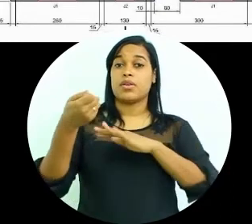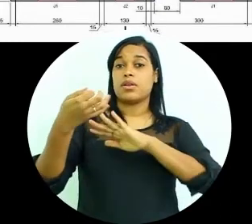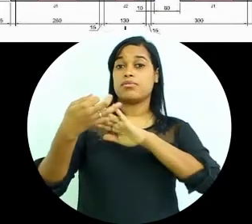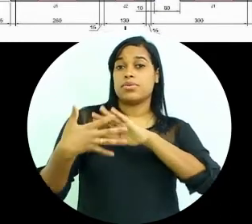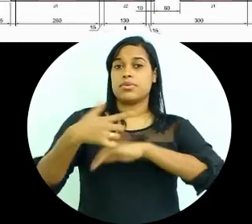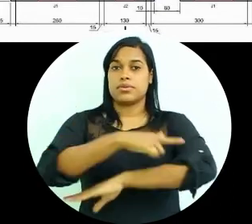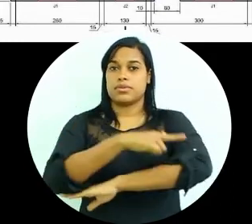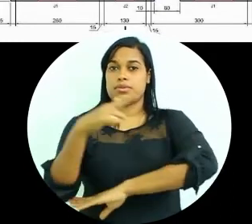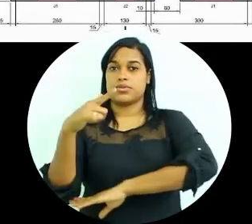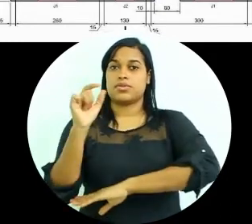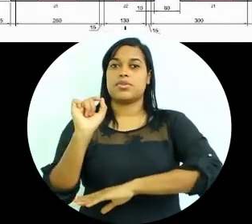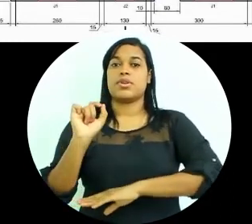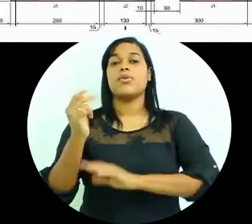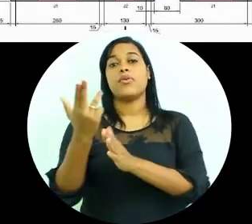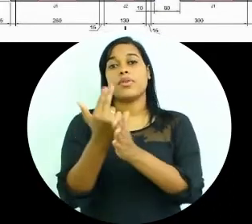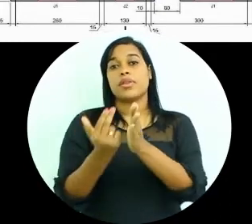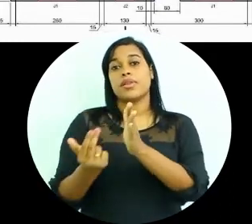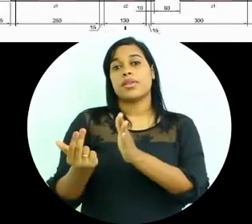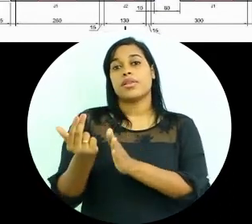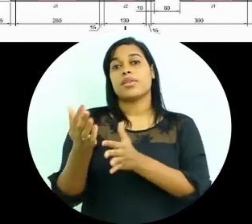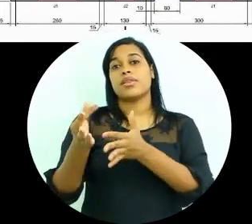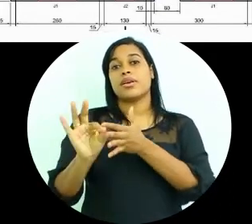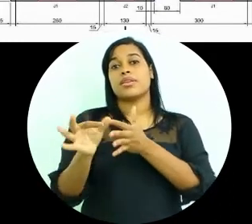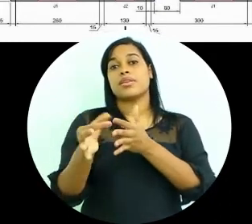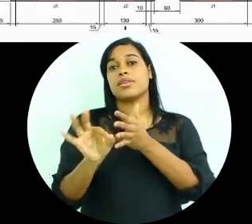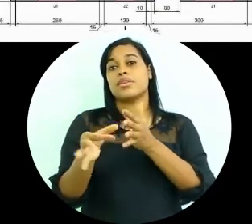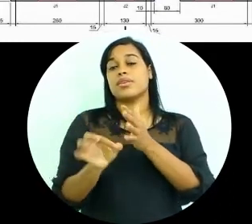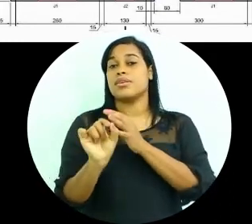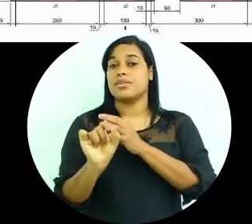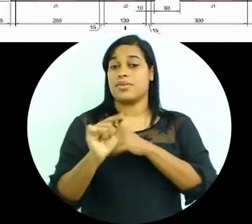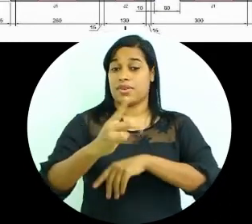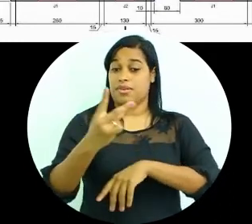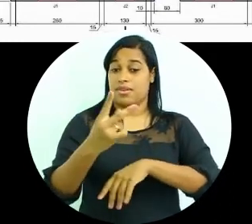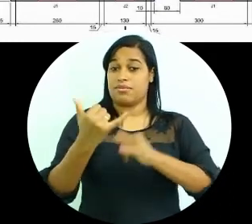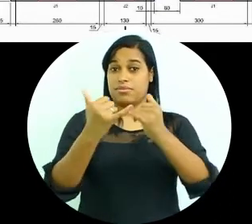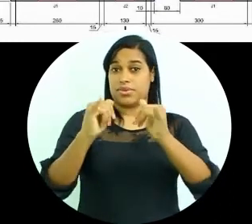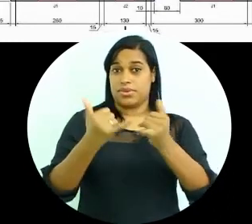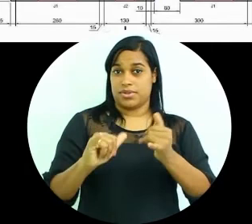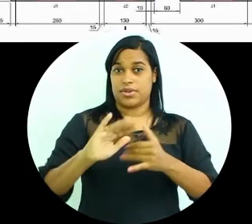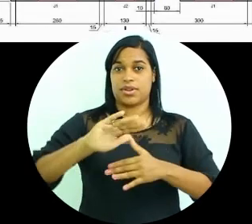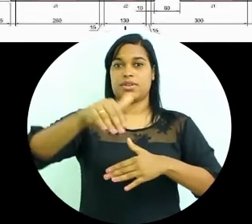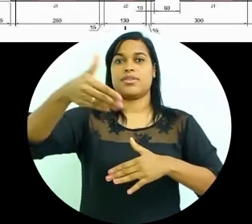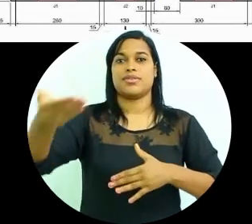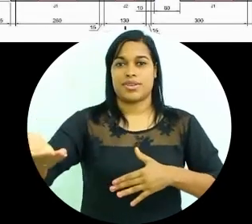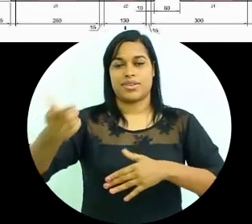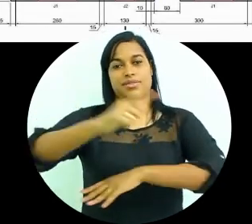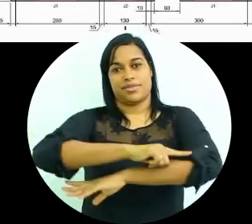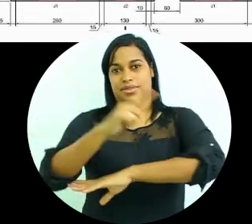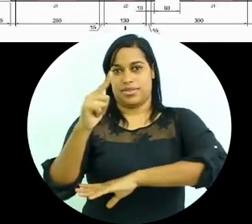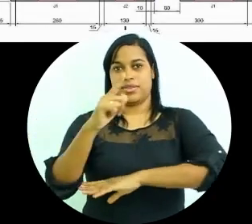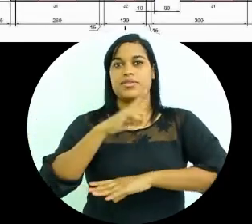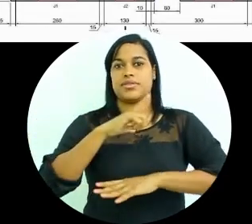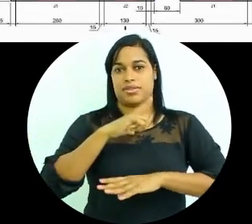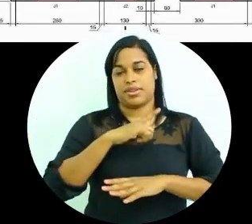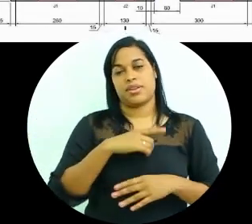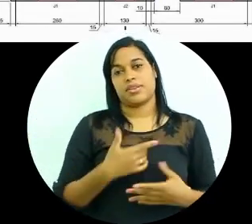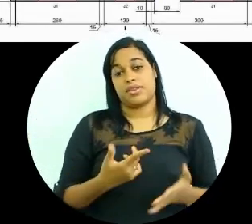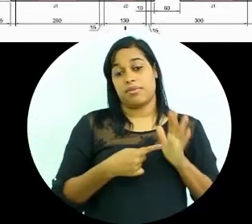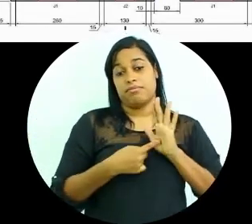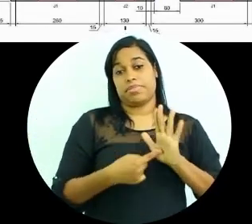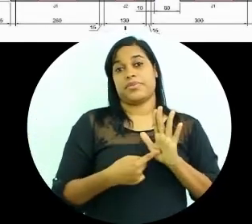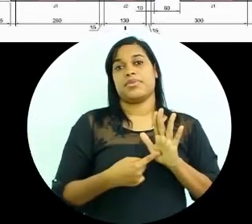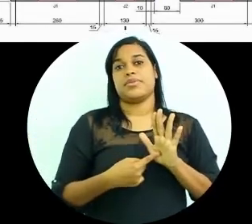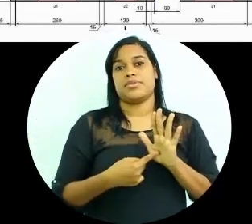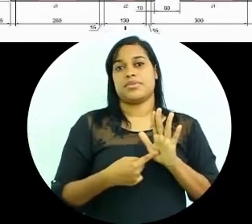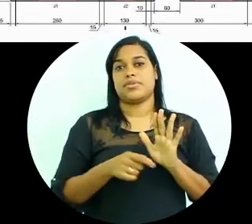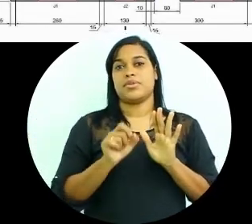Agora eu tenho a definição da janela. O único detalhe que falta é definir que essas duas linhas externas da janela,